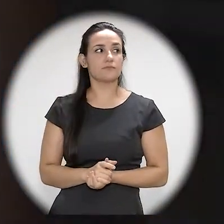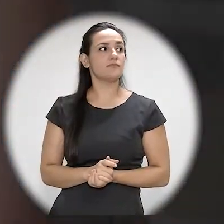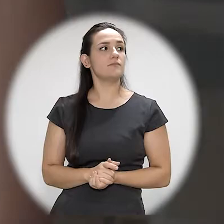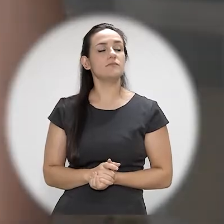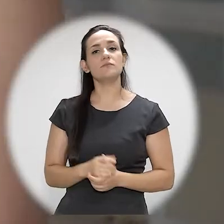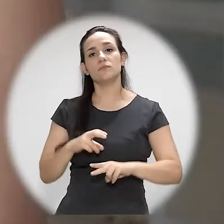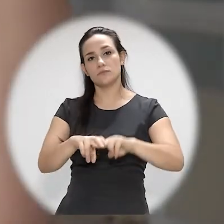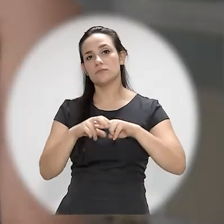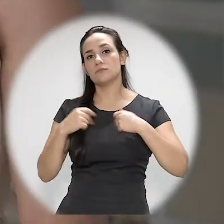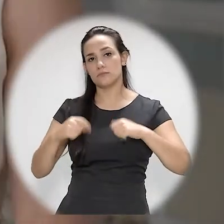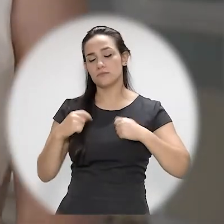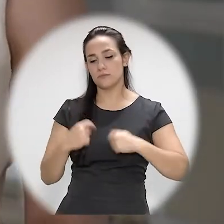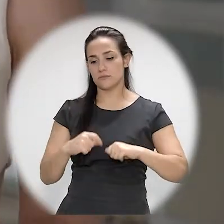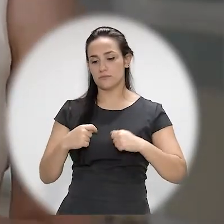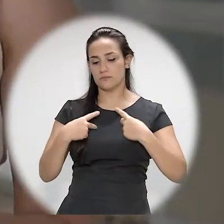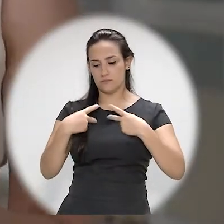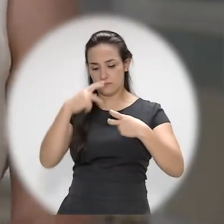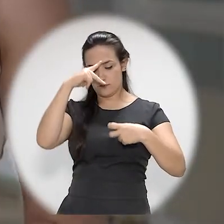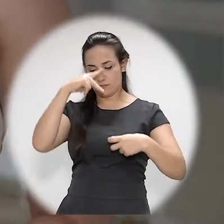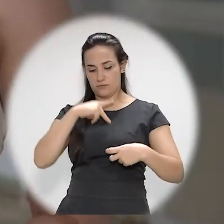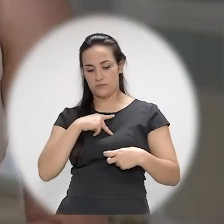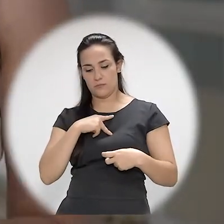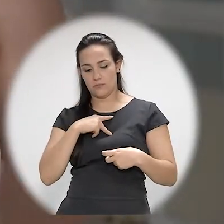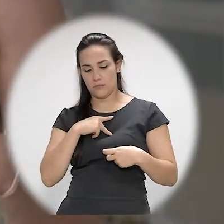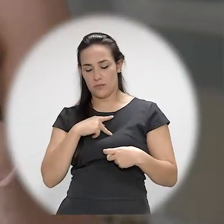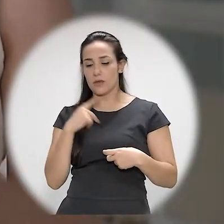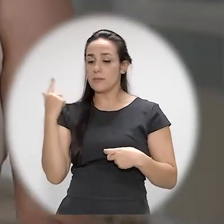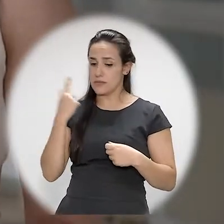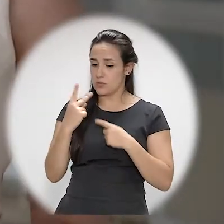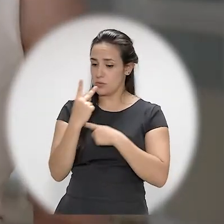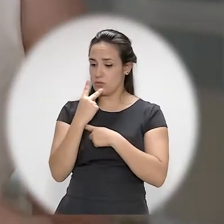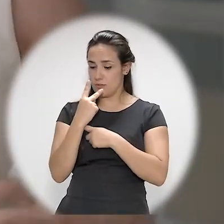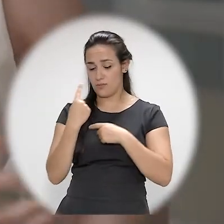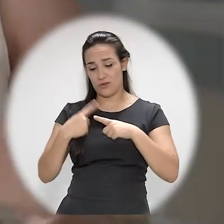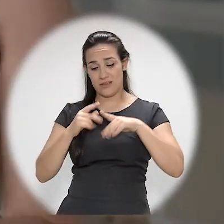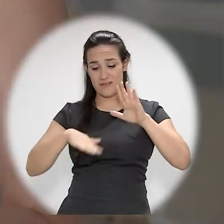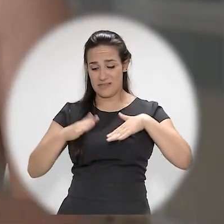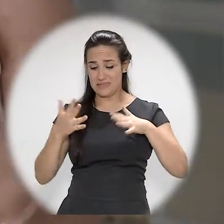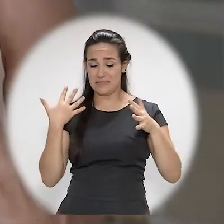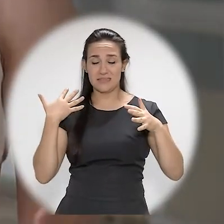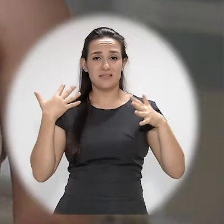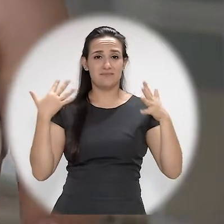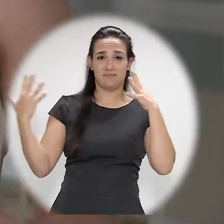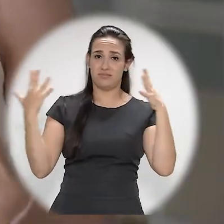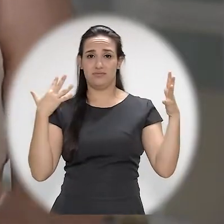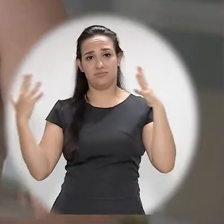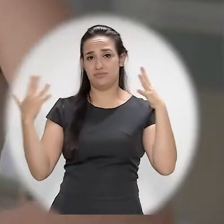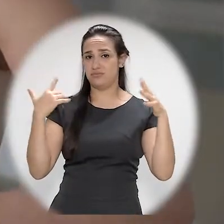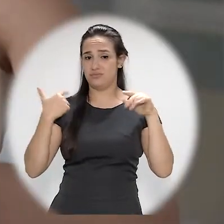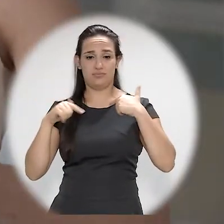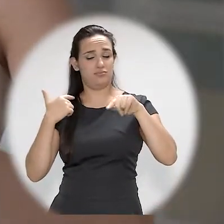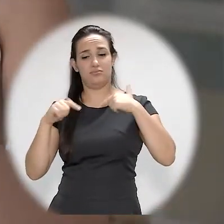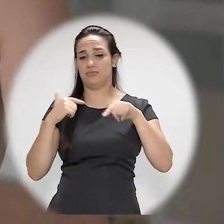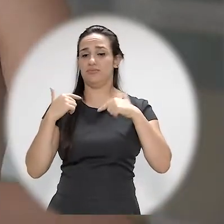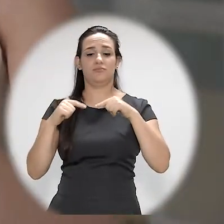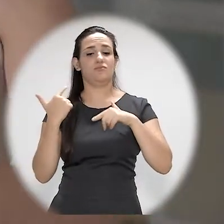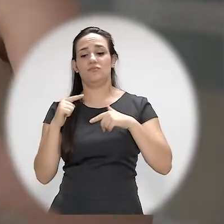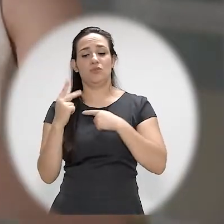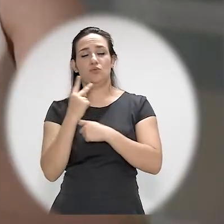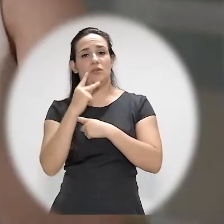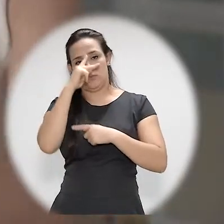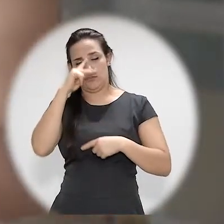vida. Primeiro é se perceber que precisa se cuidar, porque às vezes na correria, na organização do trabalho, só vai